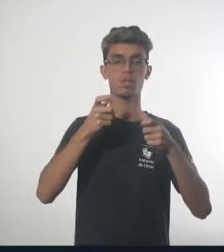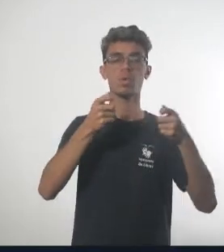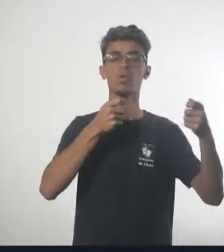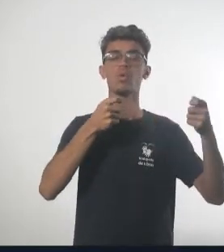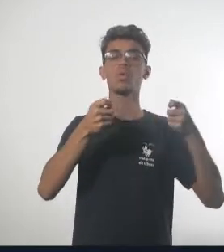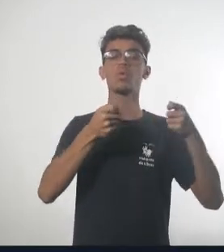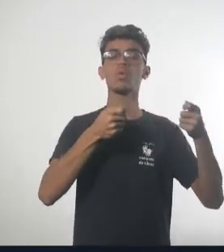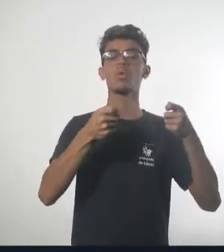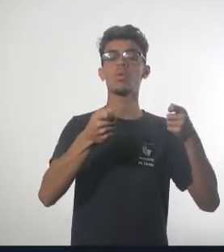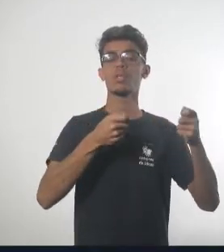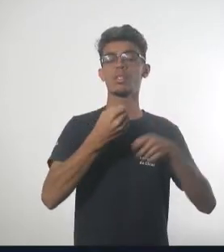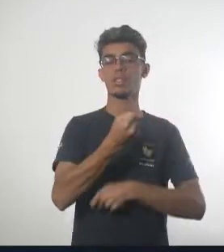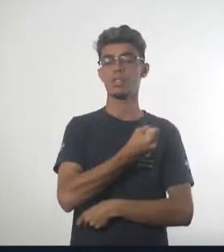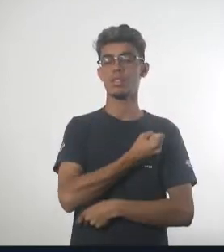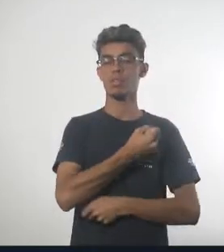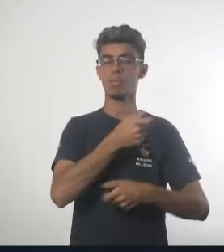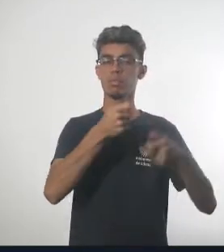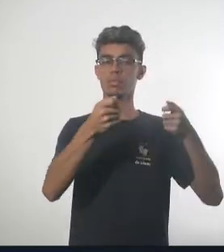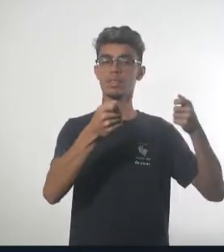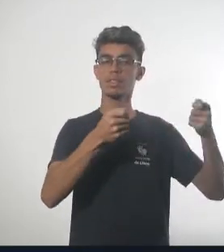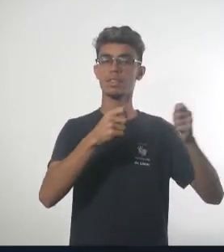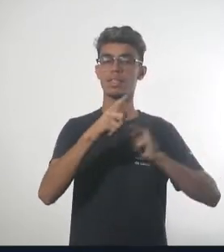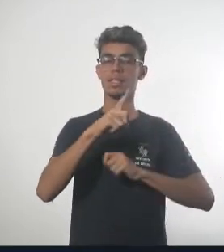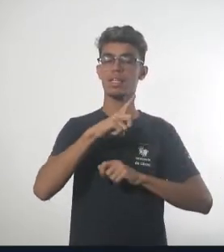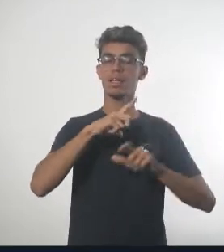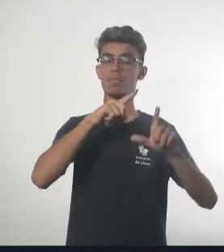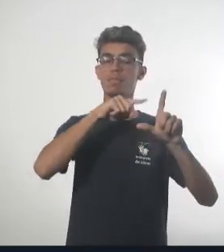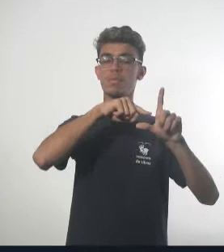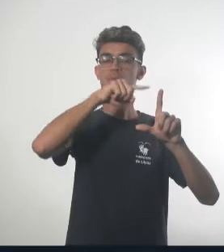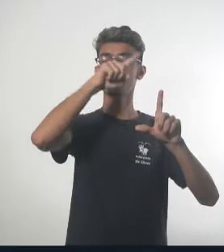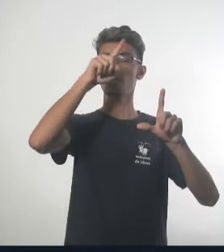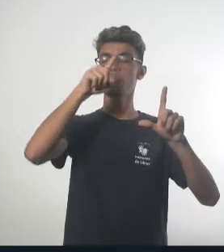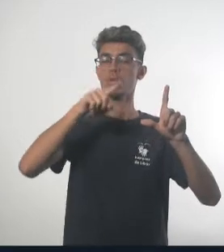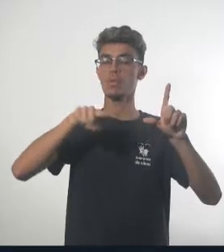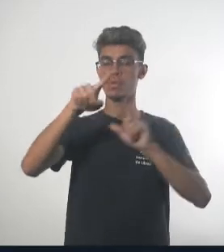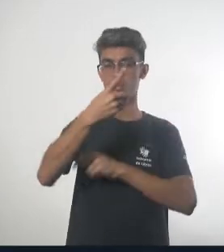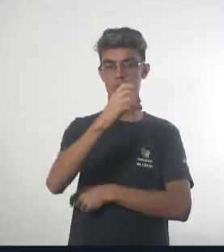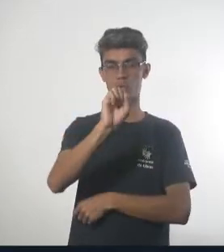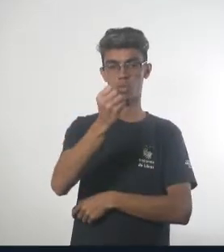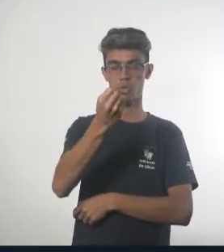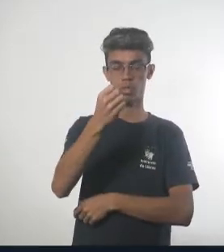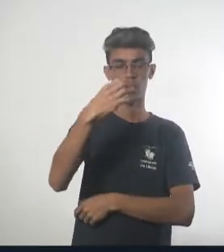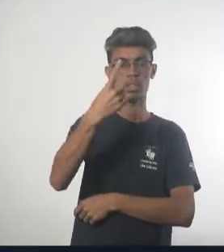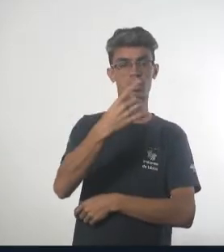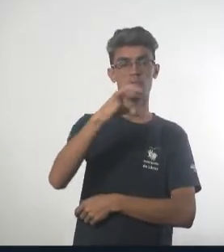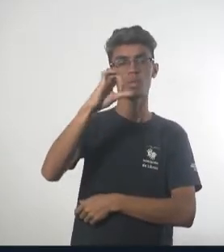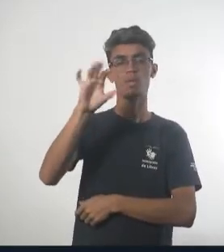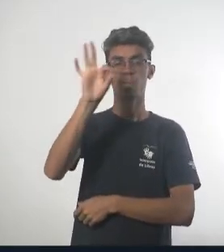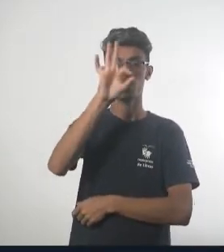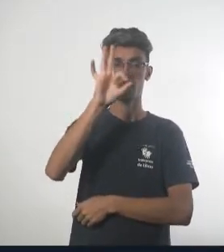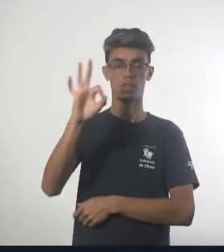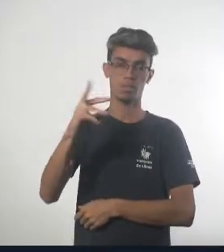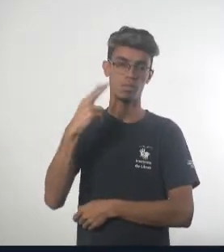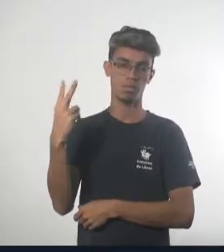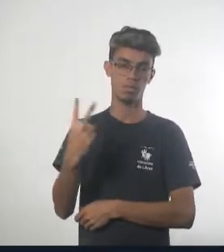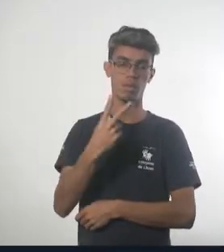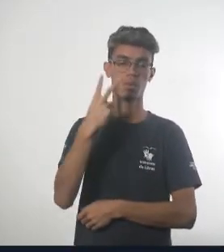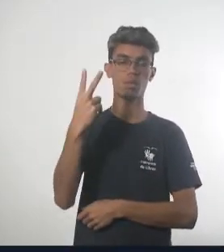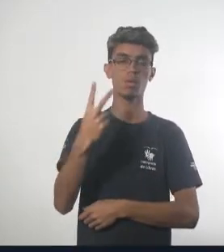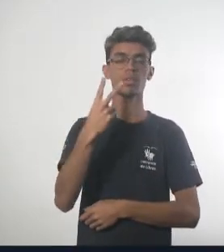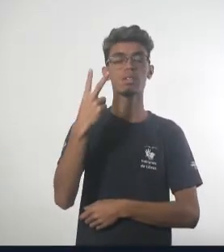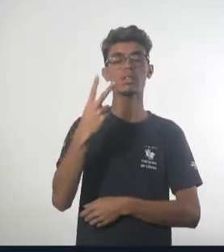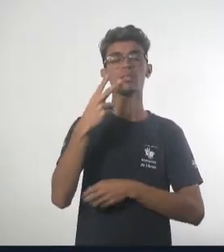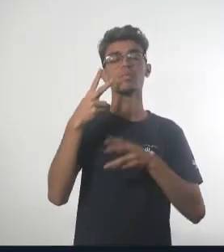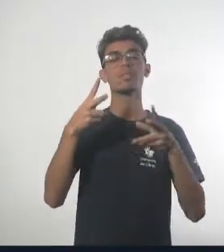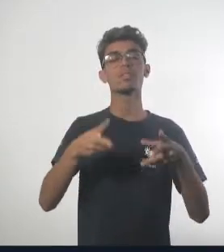estabilidade dessa letalidade, que tem oscilado entre 18% e 19%. São valores semelhantes ao que nós observamos em outubro do